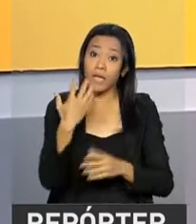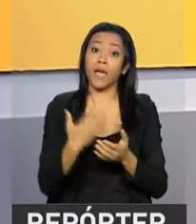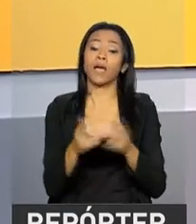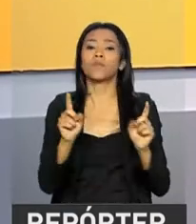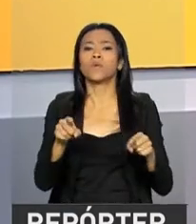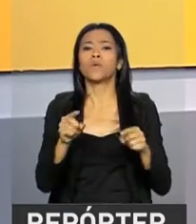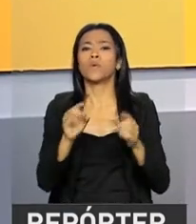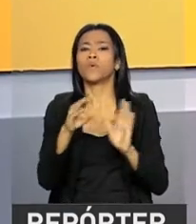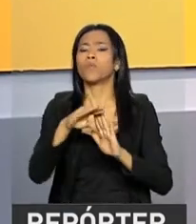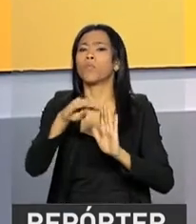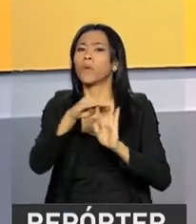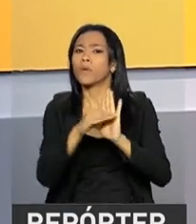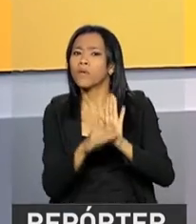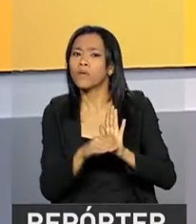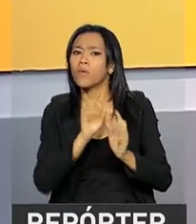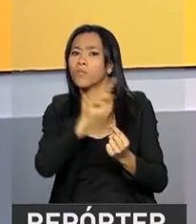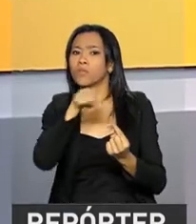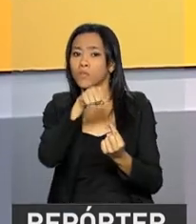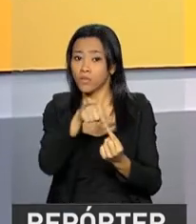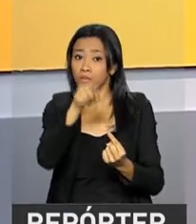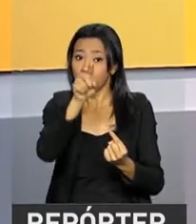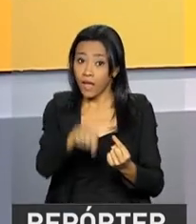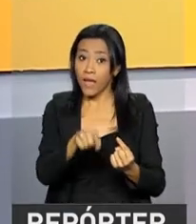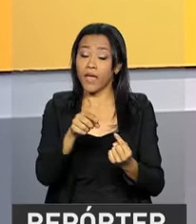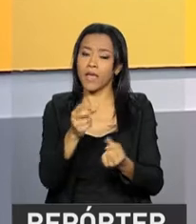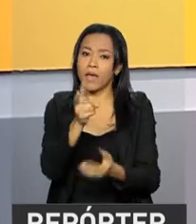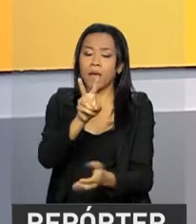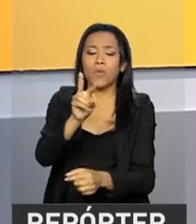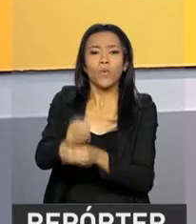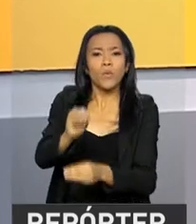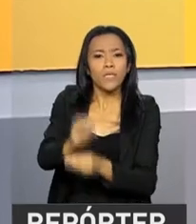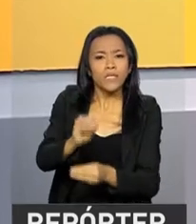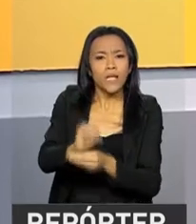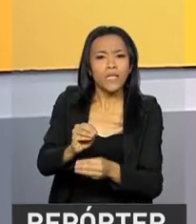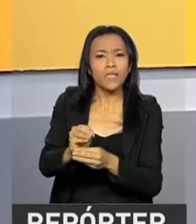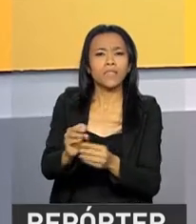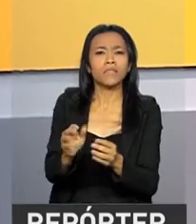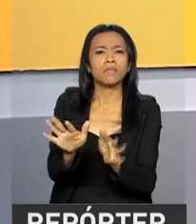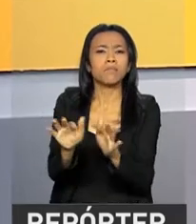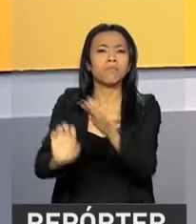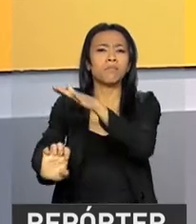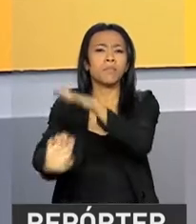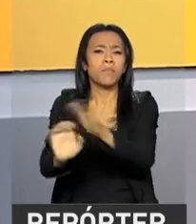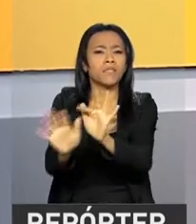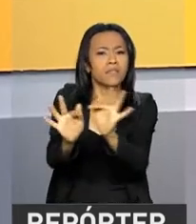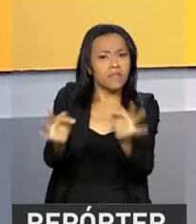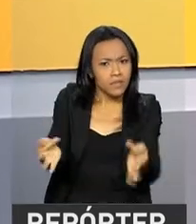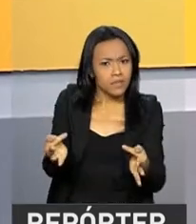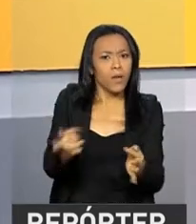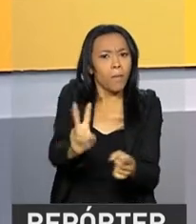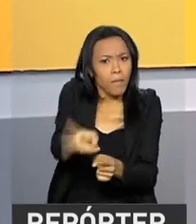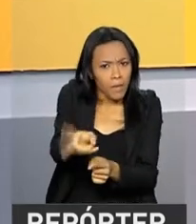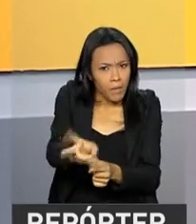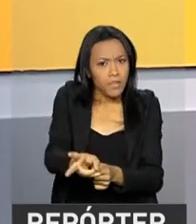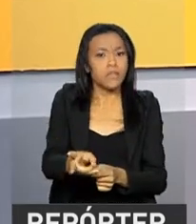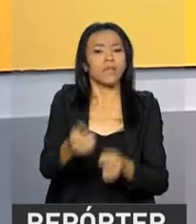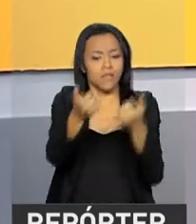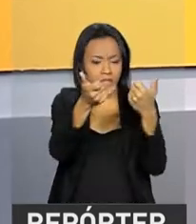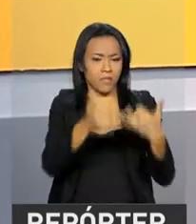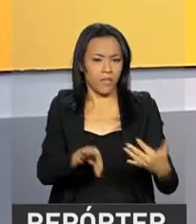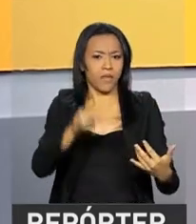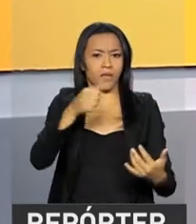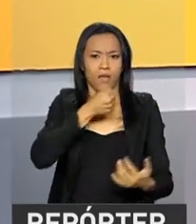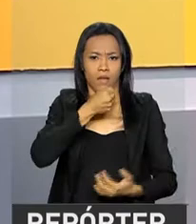do empreendedor que vai aumentar a sobrevivência das pequenas empresas no mercado de negócios a repórter maria aquilo que conta pra gente quem